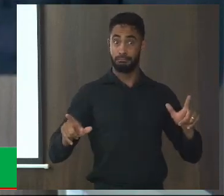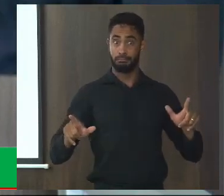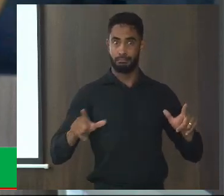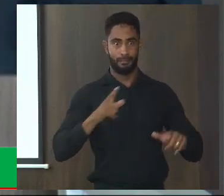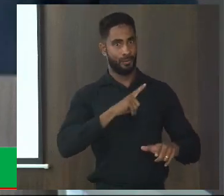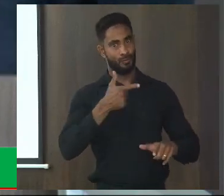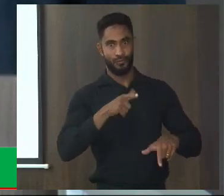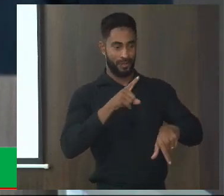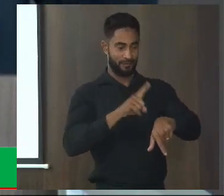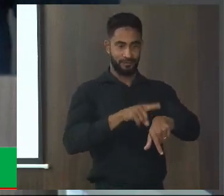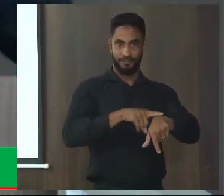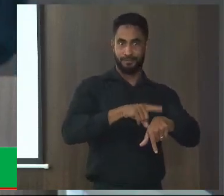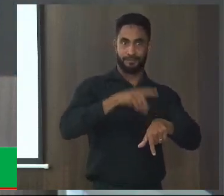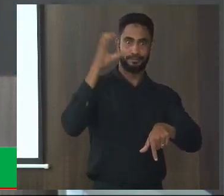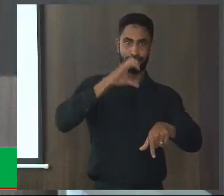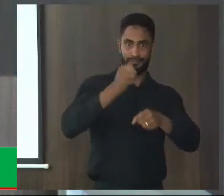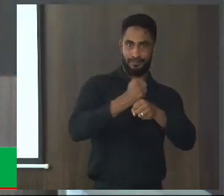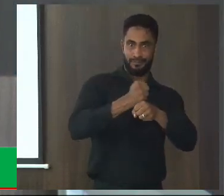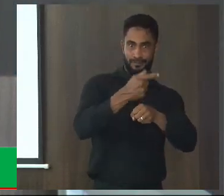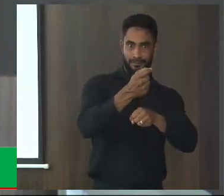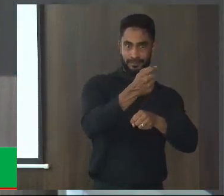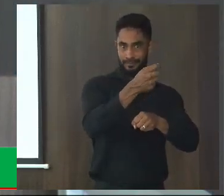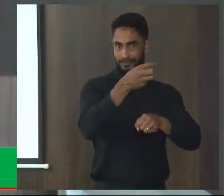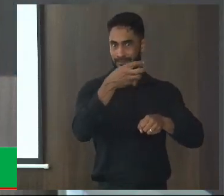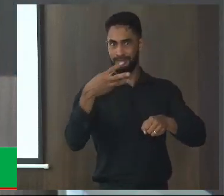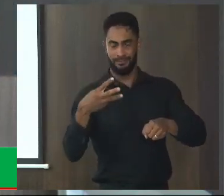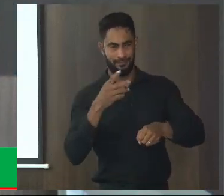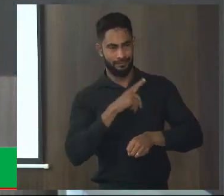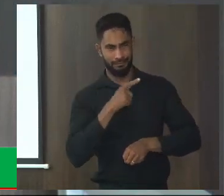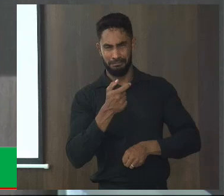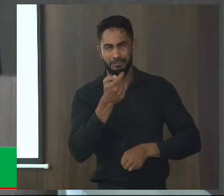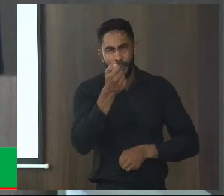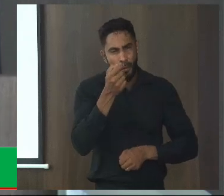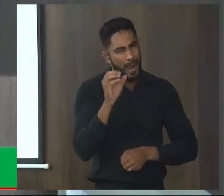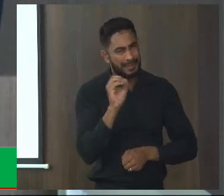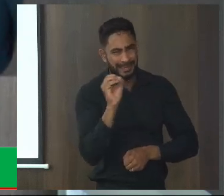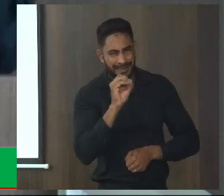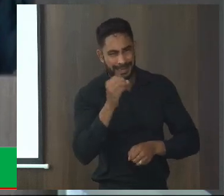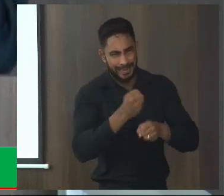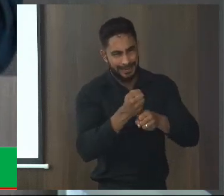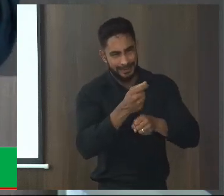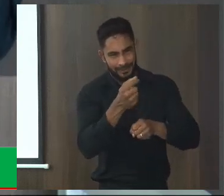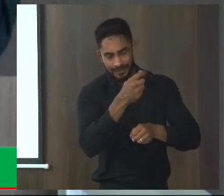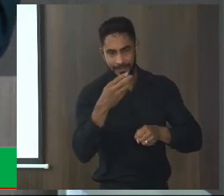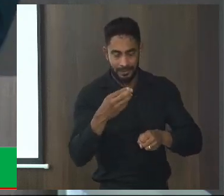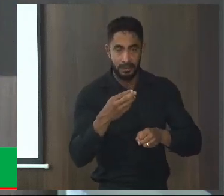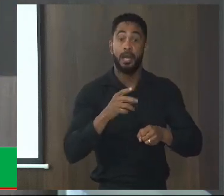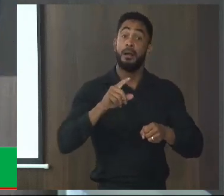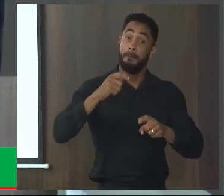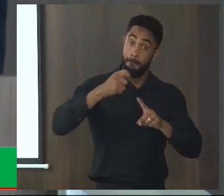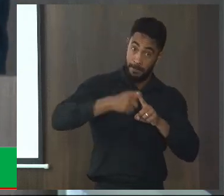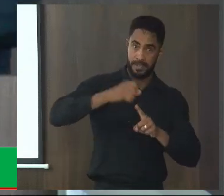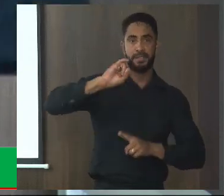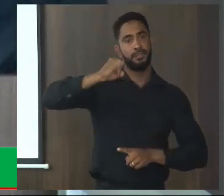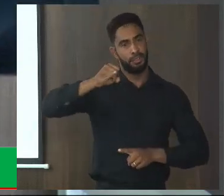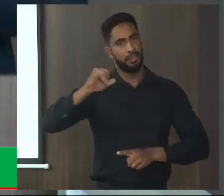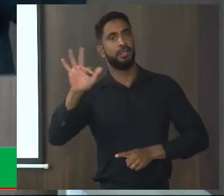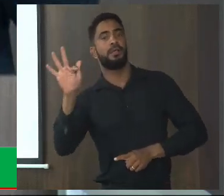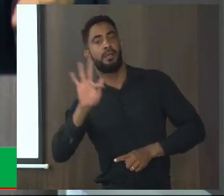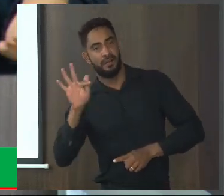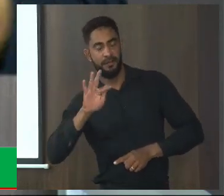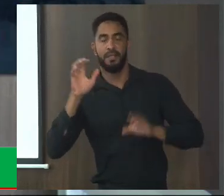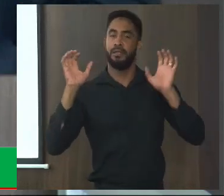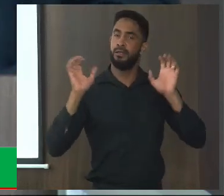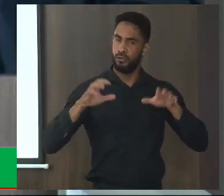um período chuvoso de 2023 em período quase nenhum. Nós viemos ter chuva de janeiro a fevereiro, que